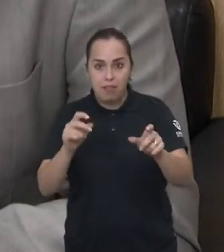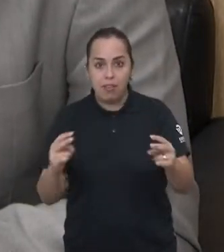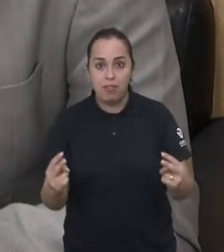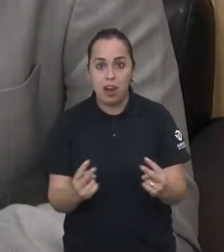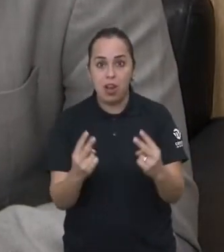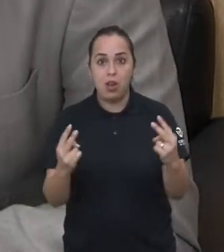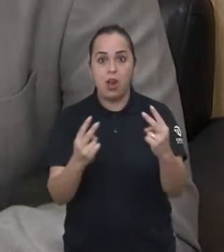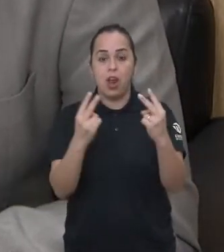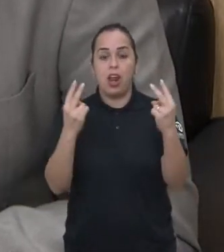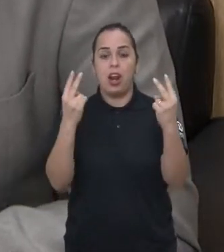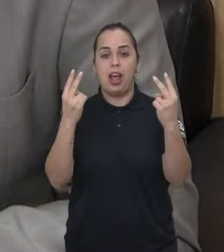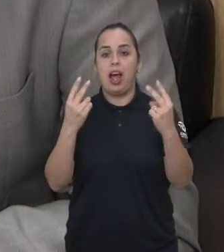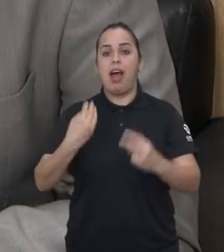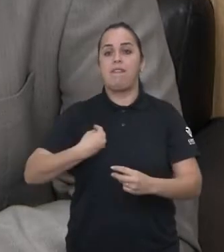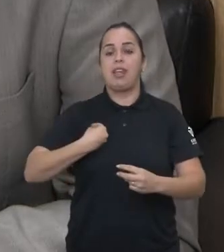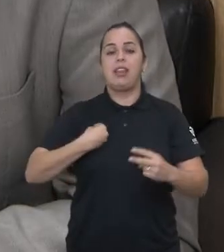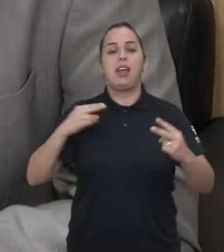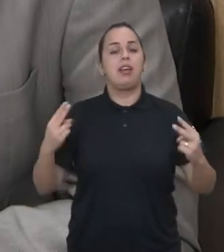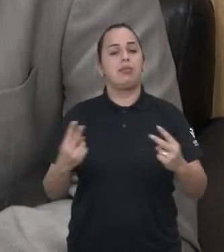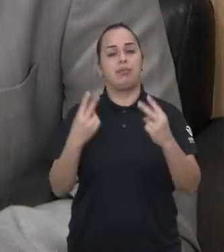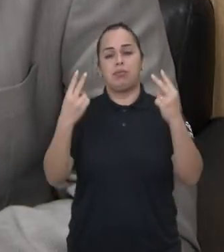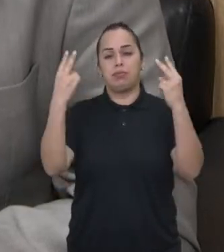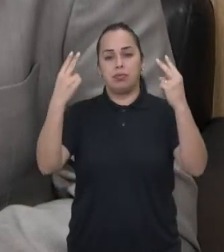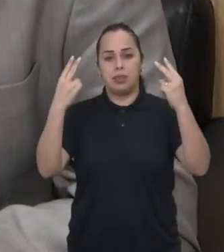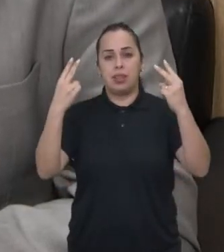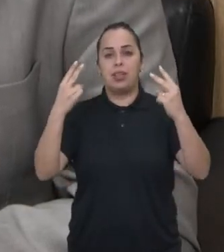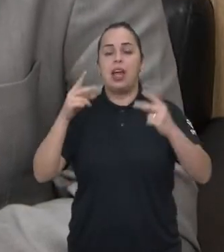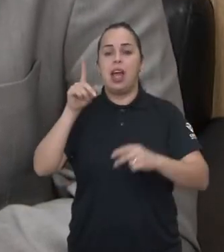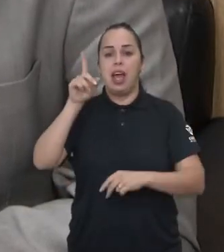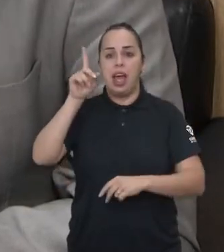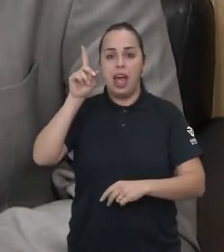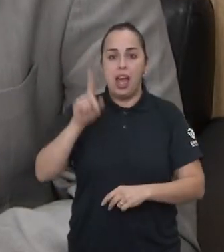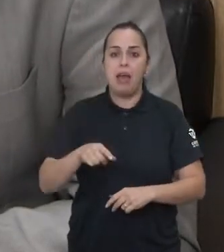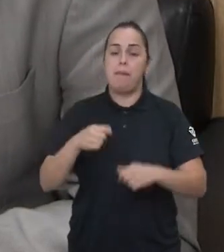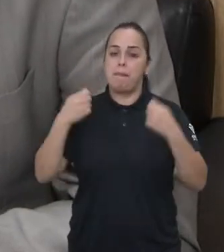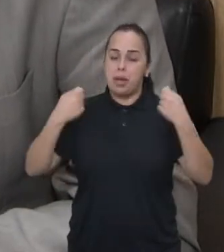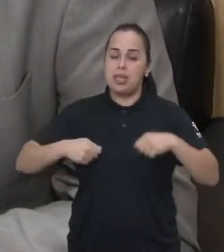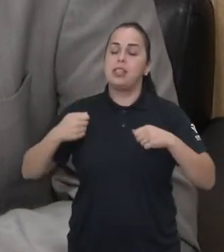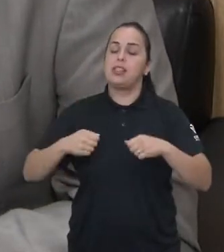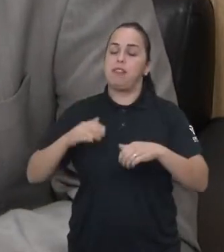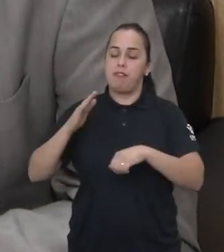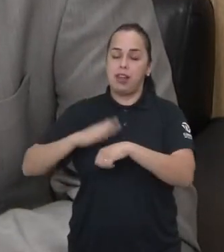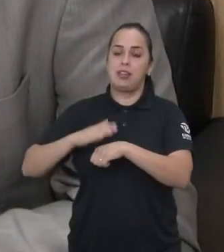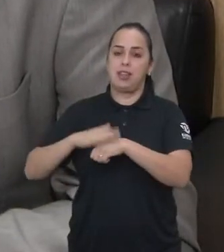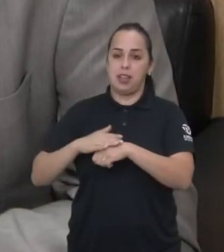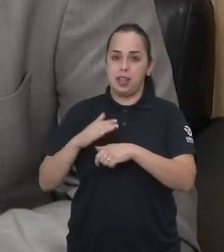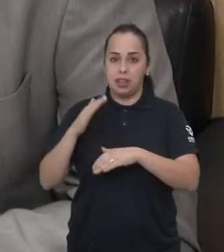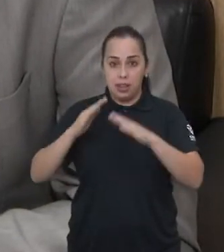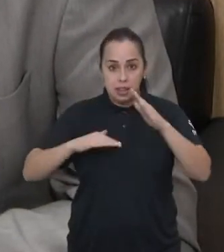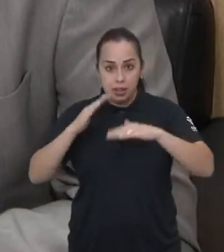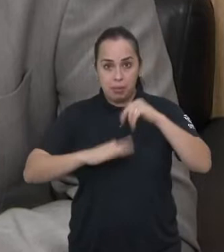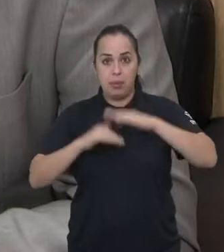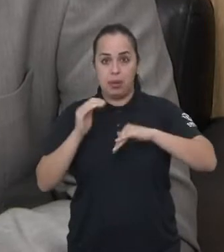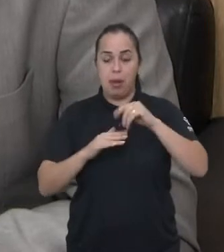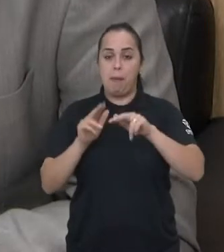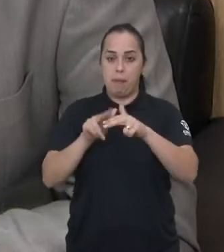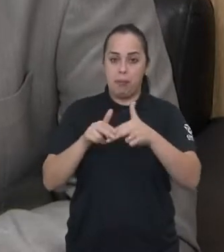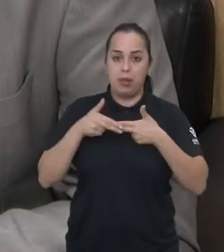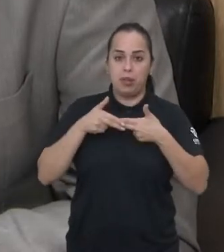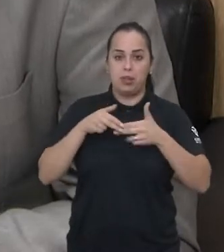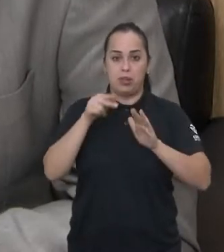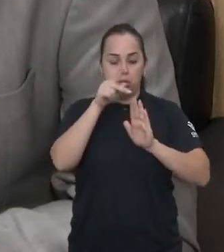o que é mais importante que a vida então eu creio que essas coisas que são ser levantadas e colocados em prática